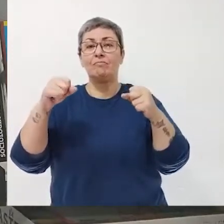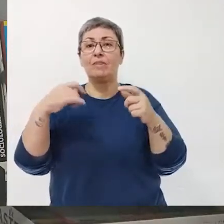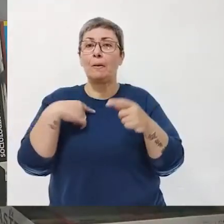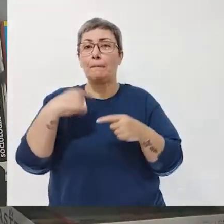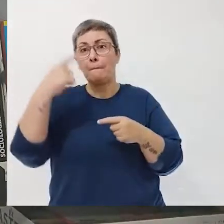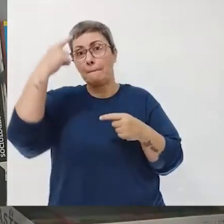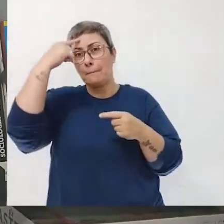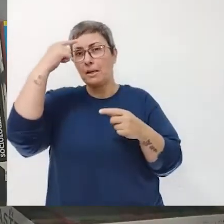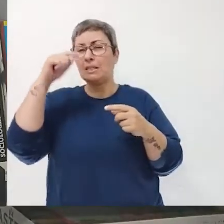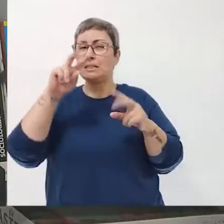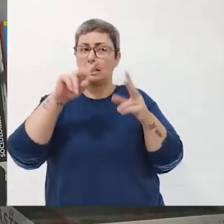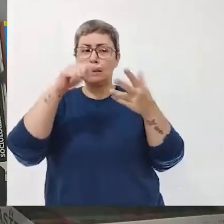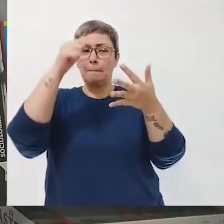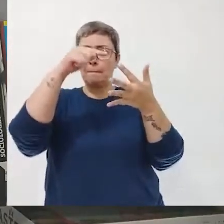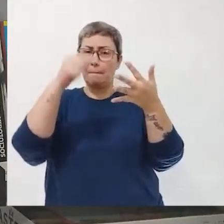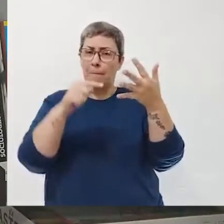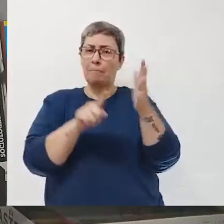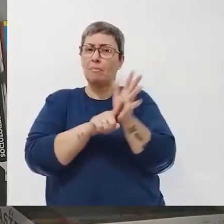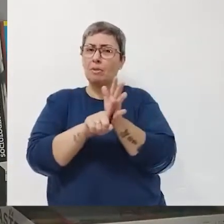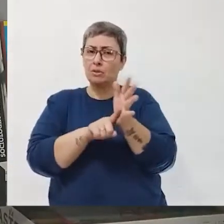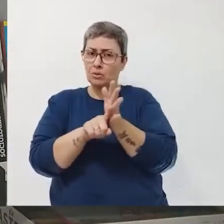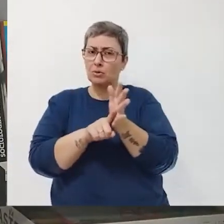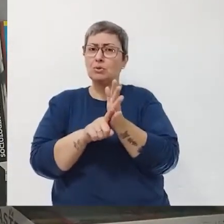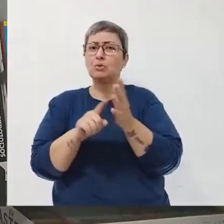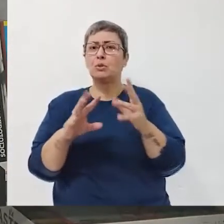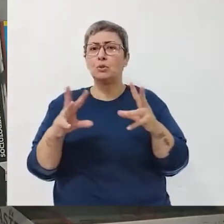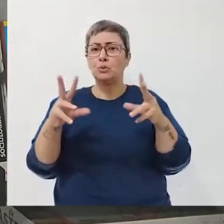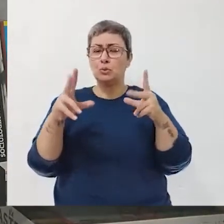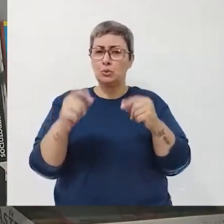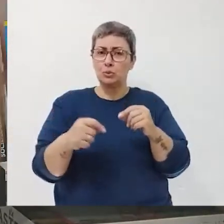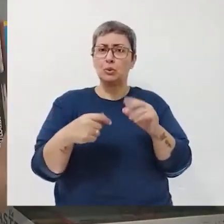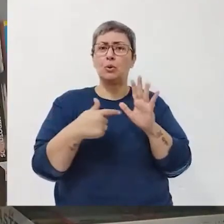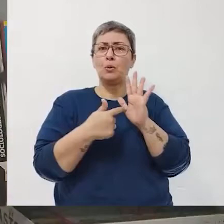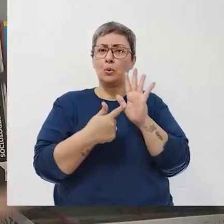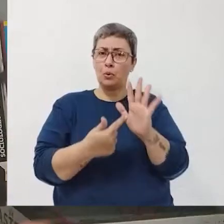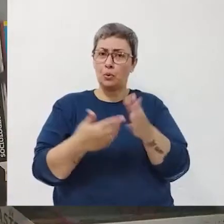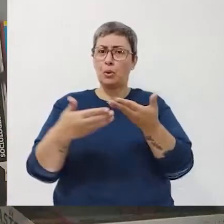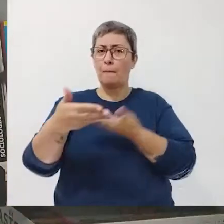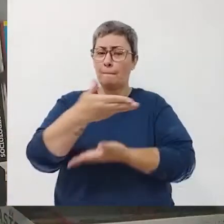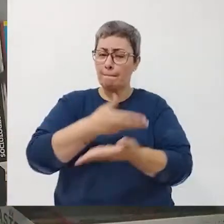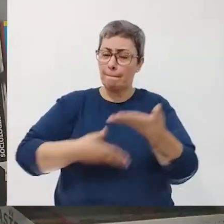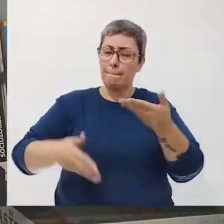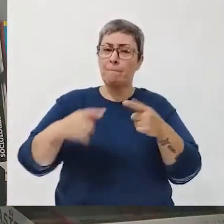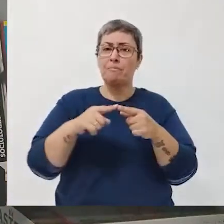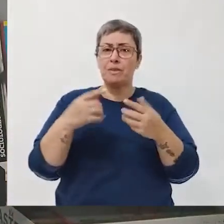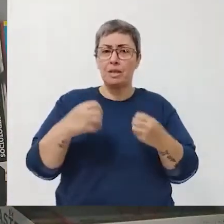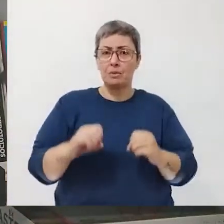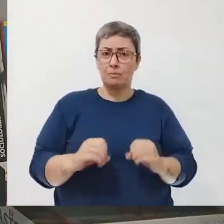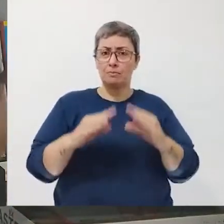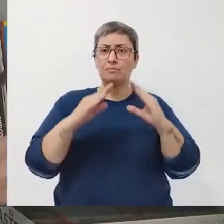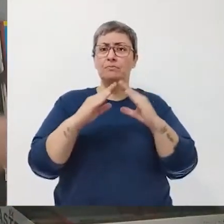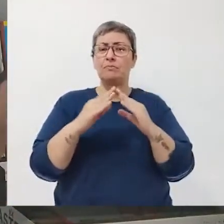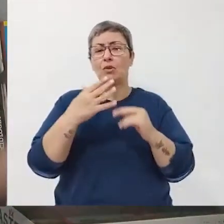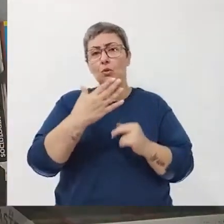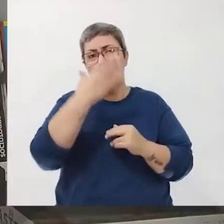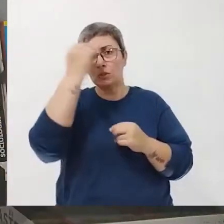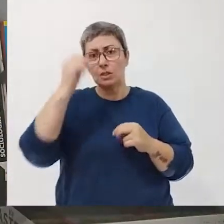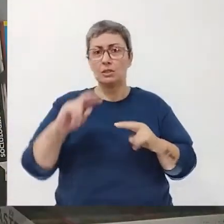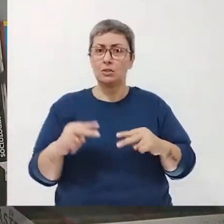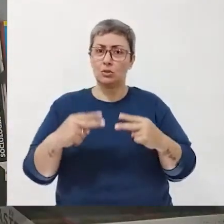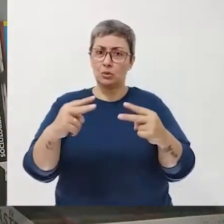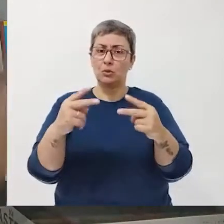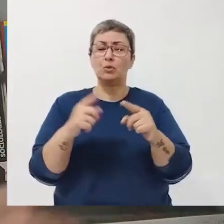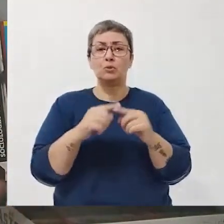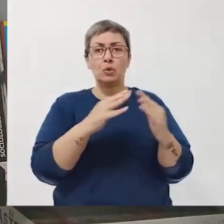Mas pensem sobre essas questões, pesquisem sobre essas questões que eu trago aqui, que a gente acaba trocando aqui no programa. E não esquece de